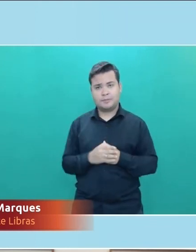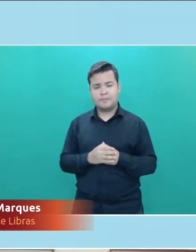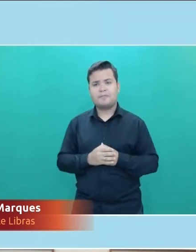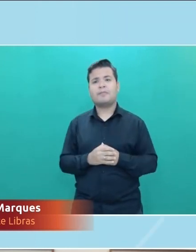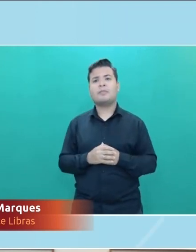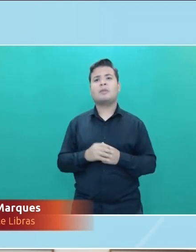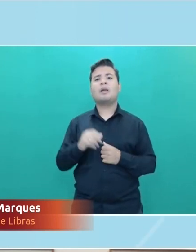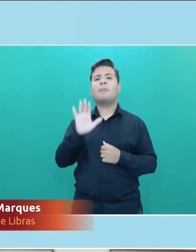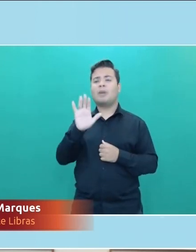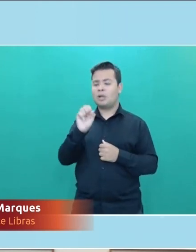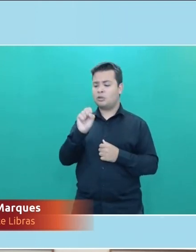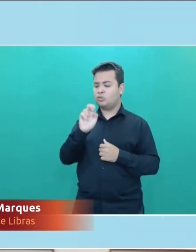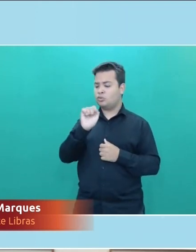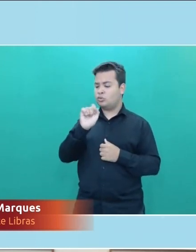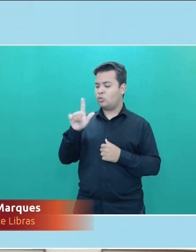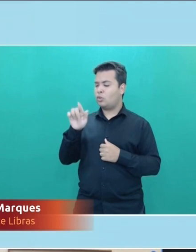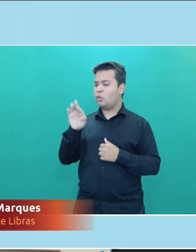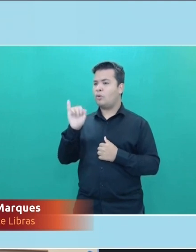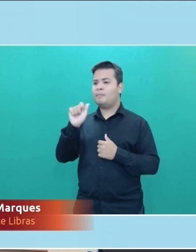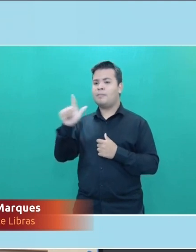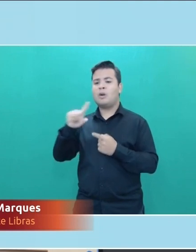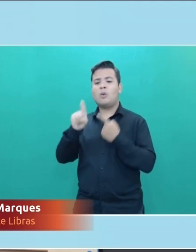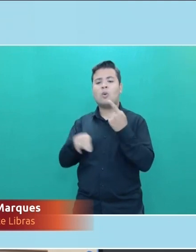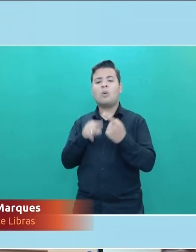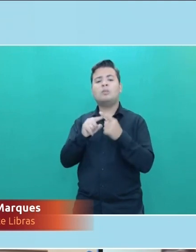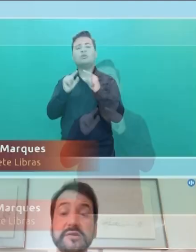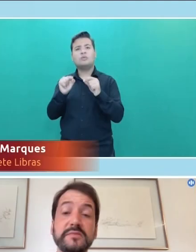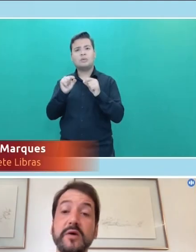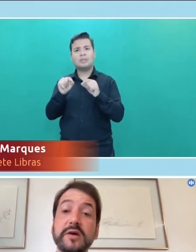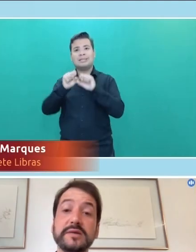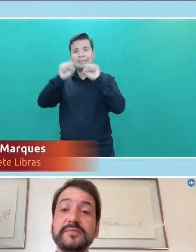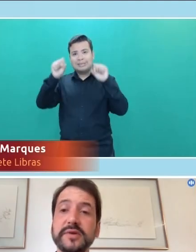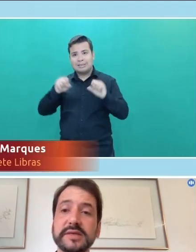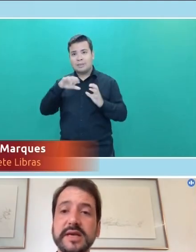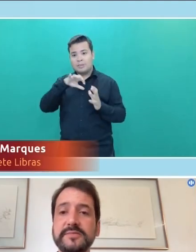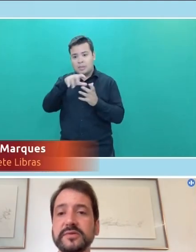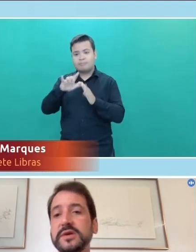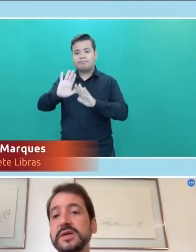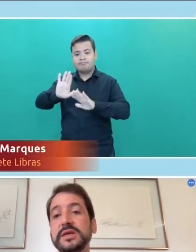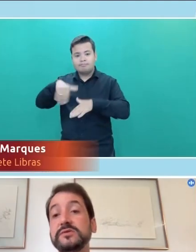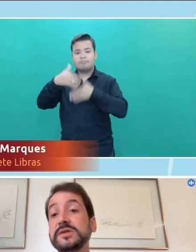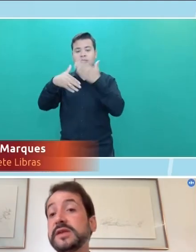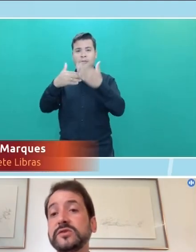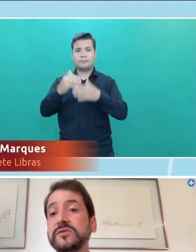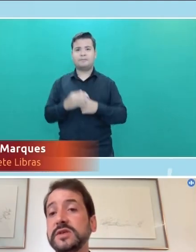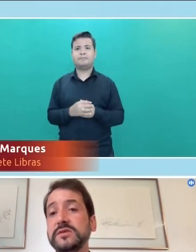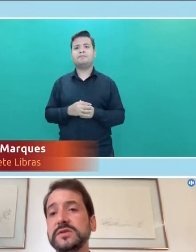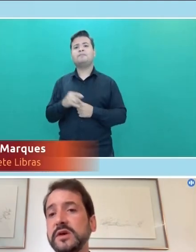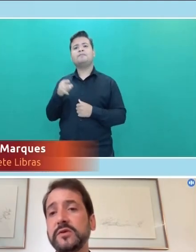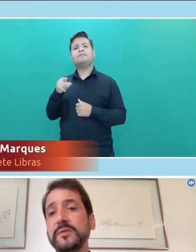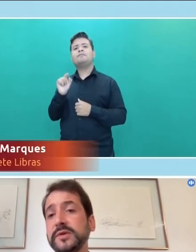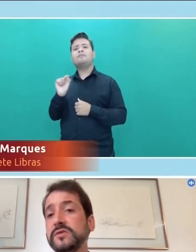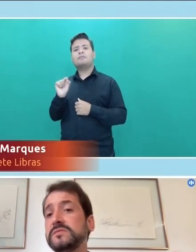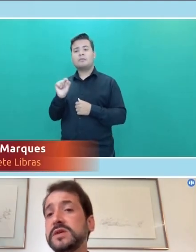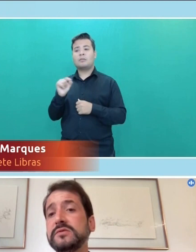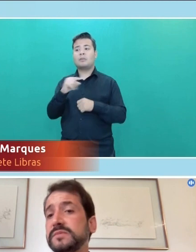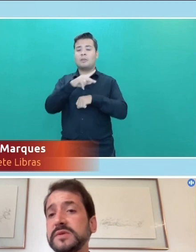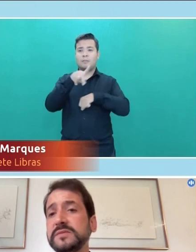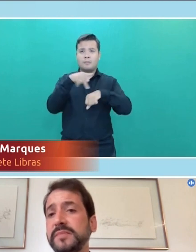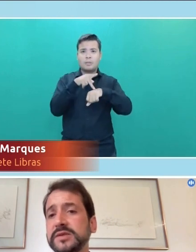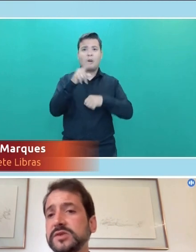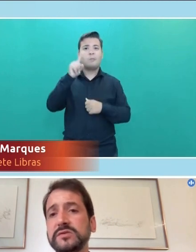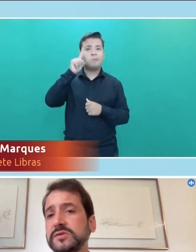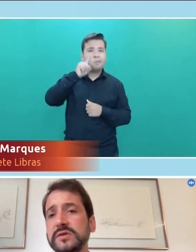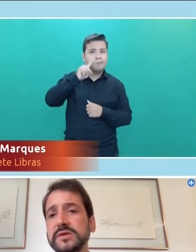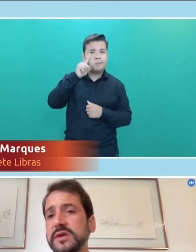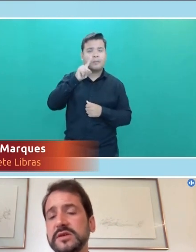Reformar a ordem do sistema internacional. Então, essa é uma ordem, por exemplo, que os Estados Unidos e a Europa dominam as